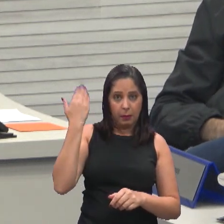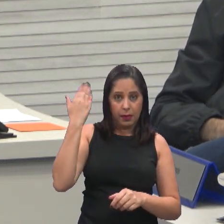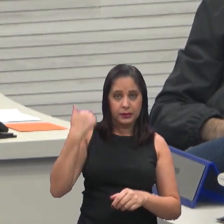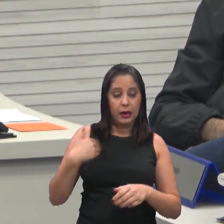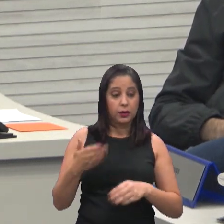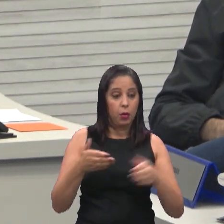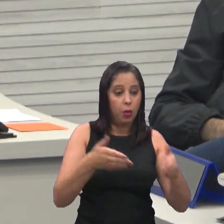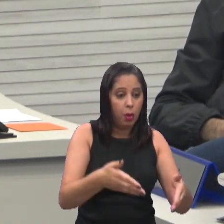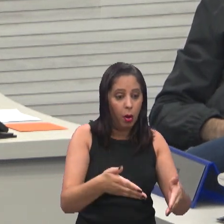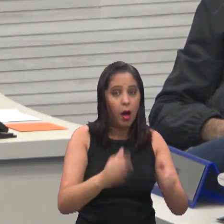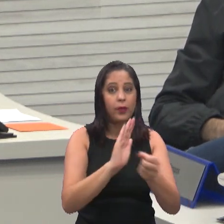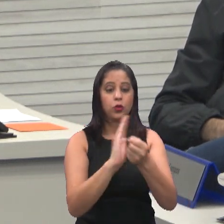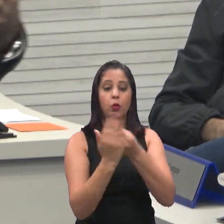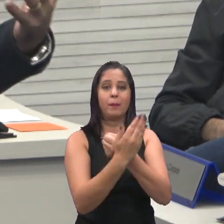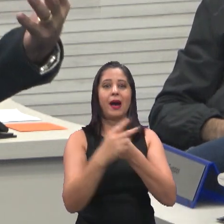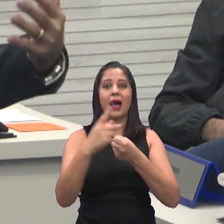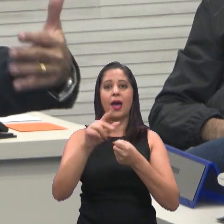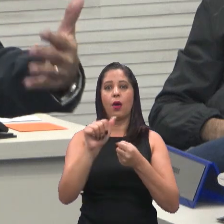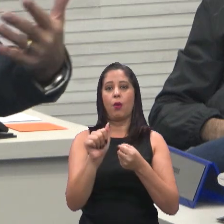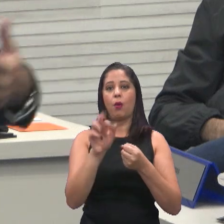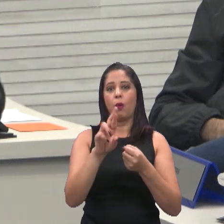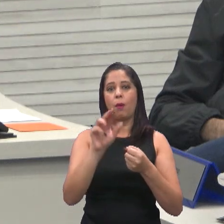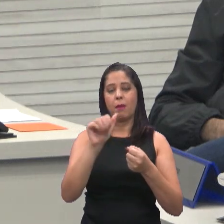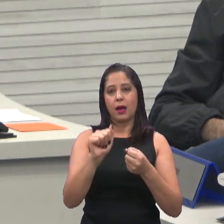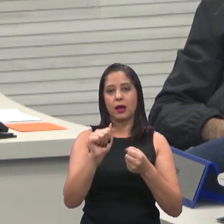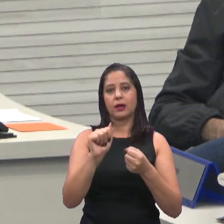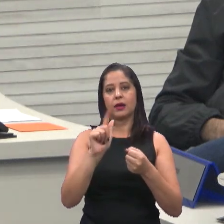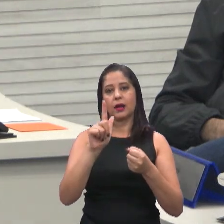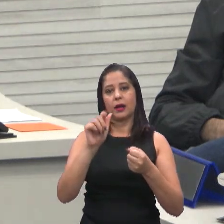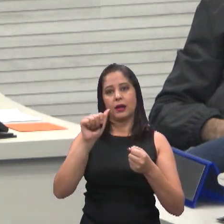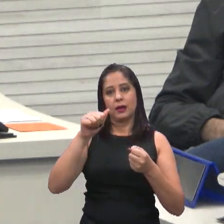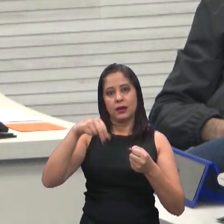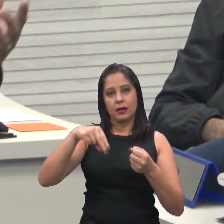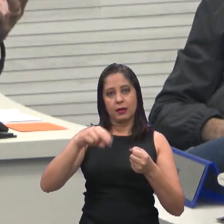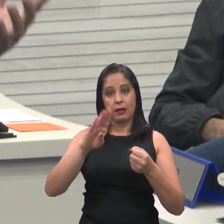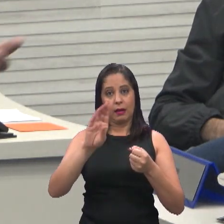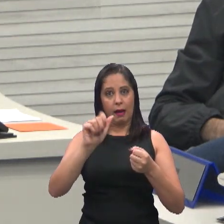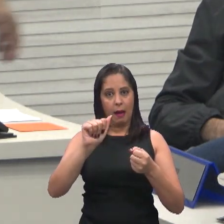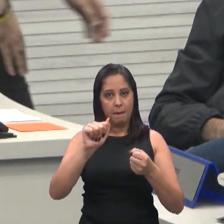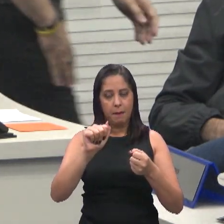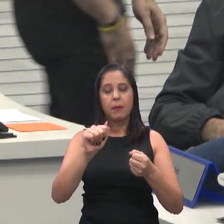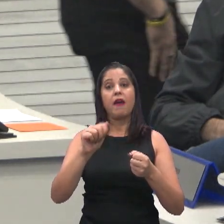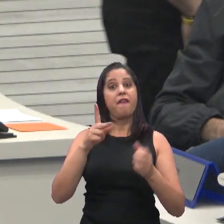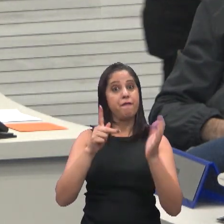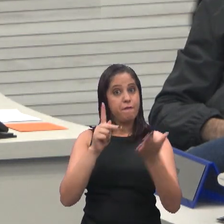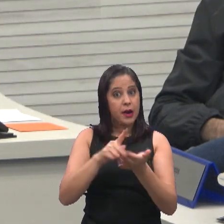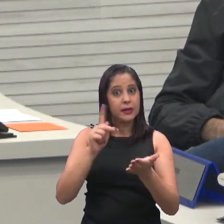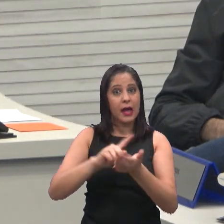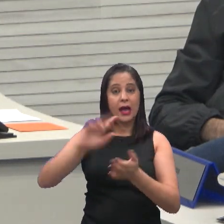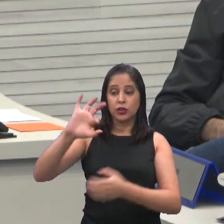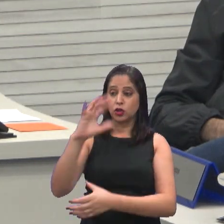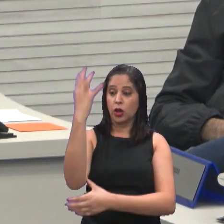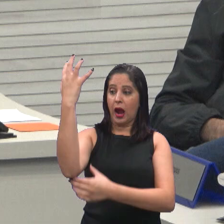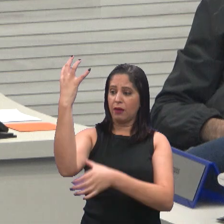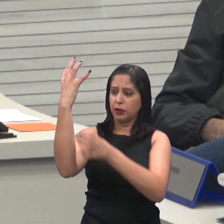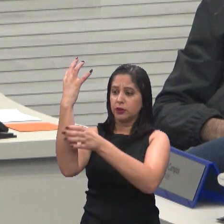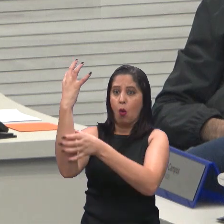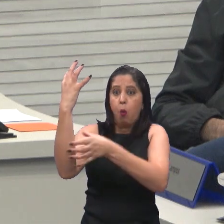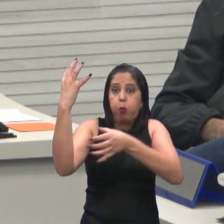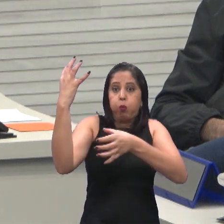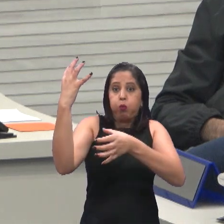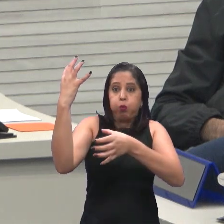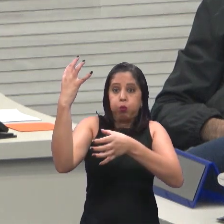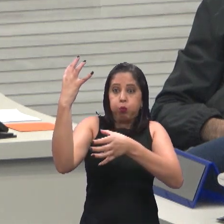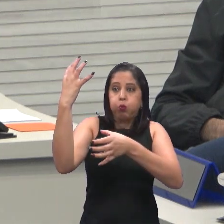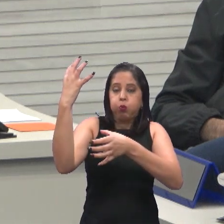Pararangaba, né, e é muito nítido lá a espessura dos troncos. Então, a gente realmente precisa verificar essa questão